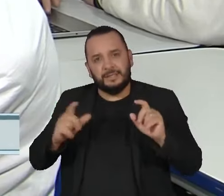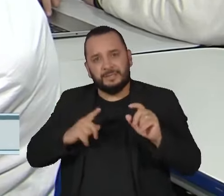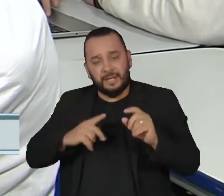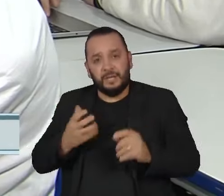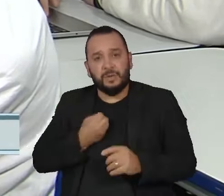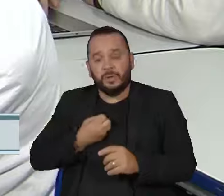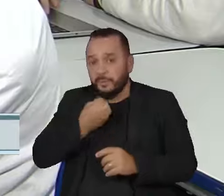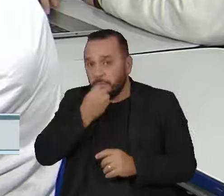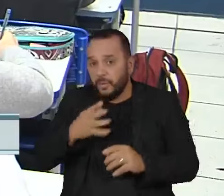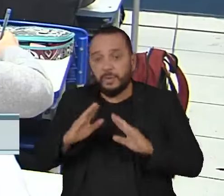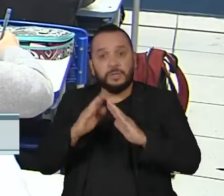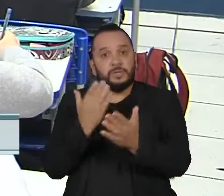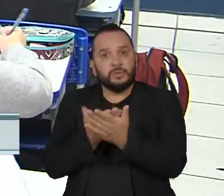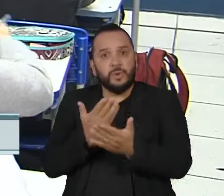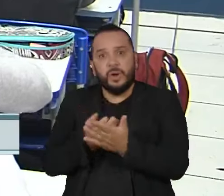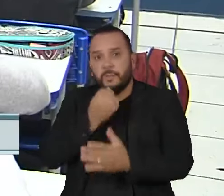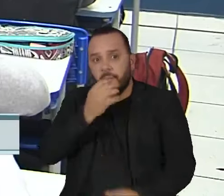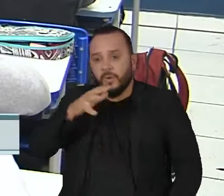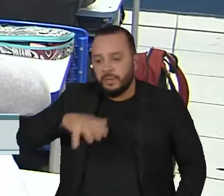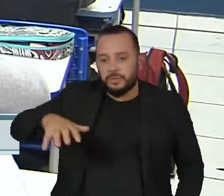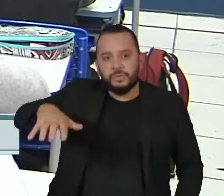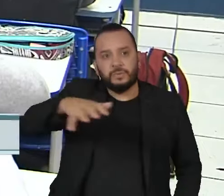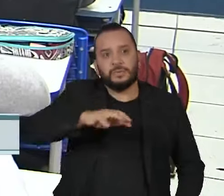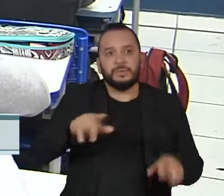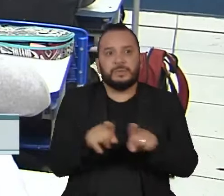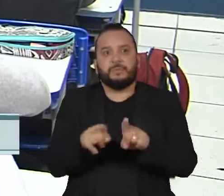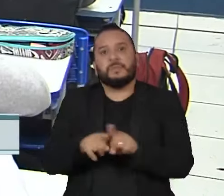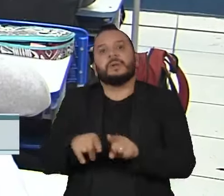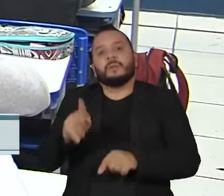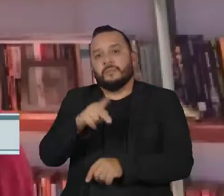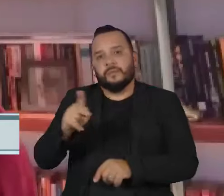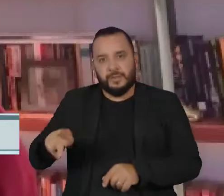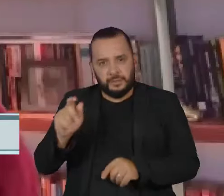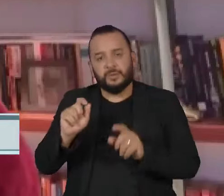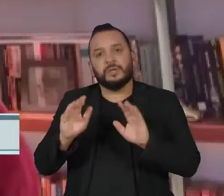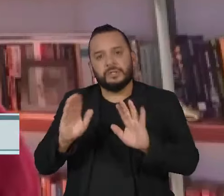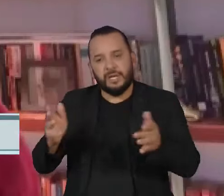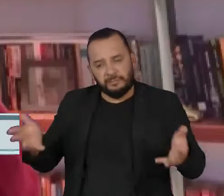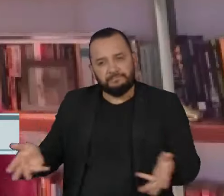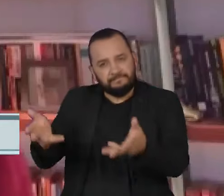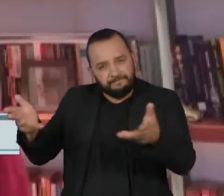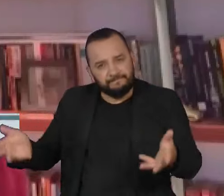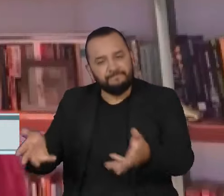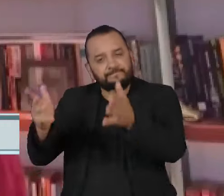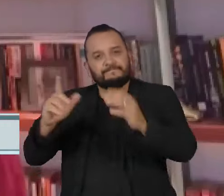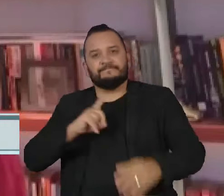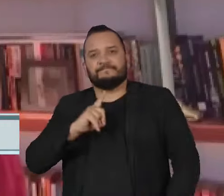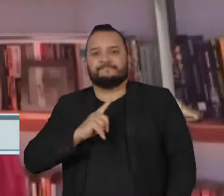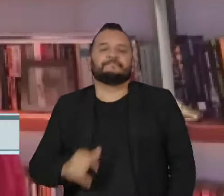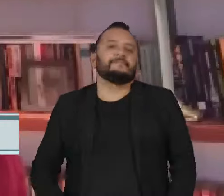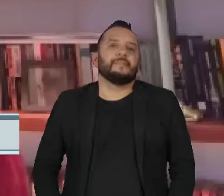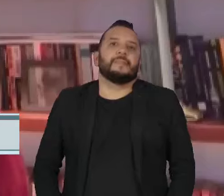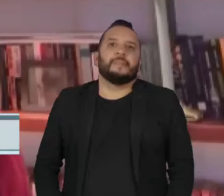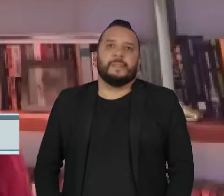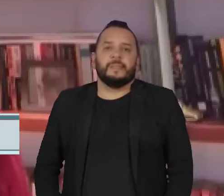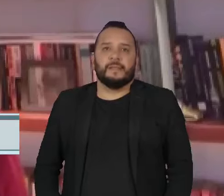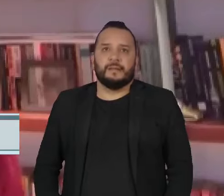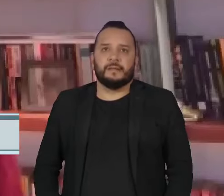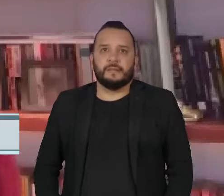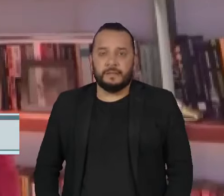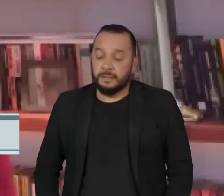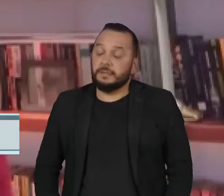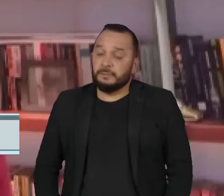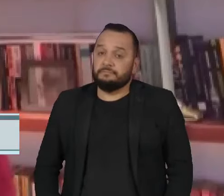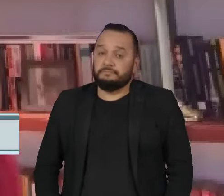boa infraestrutura e professores bem preparados e valorizados. É possível que essa diferença